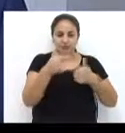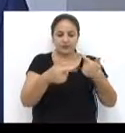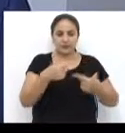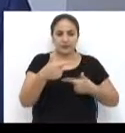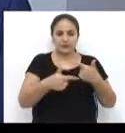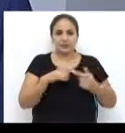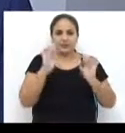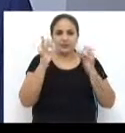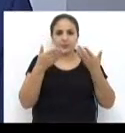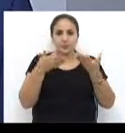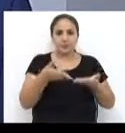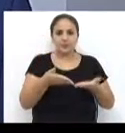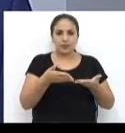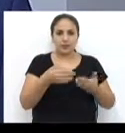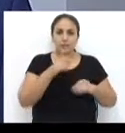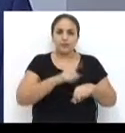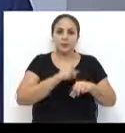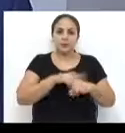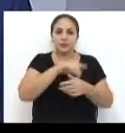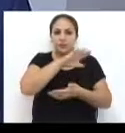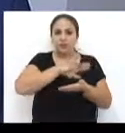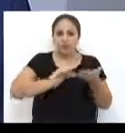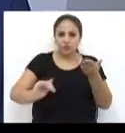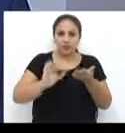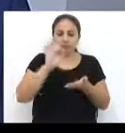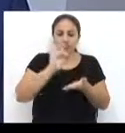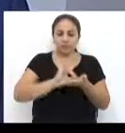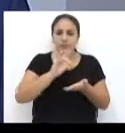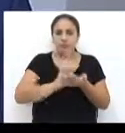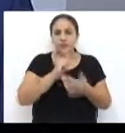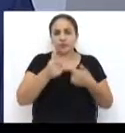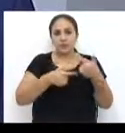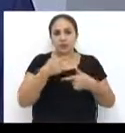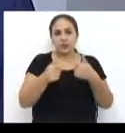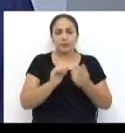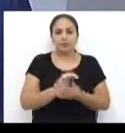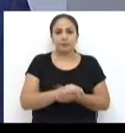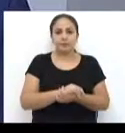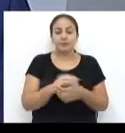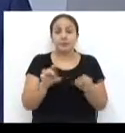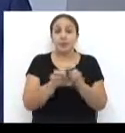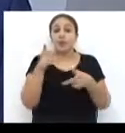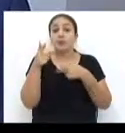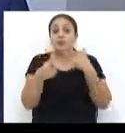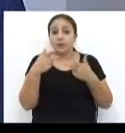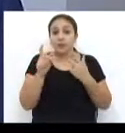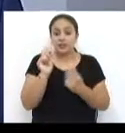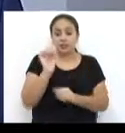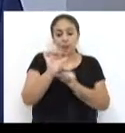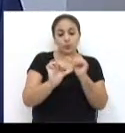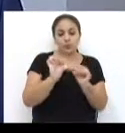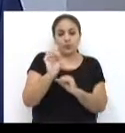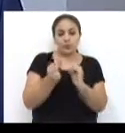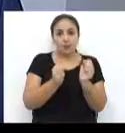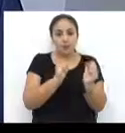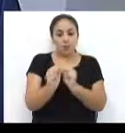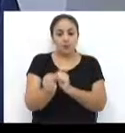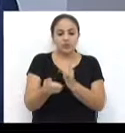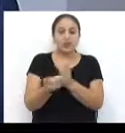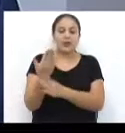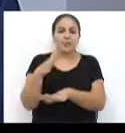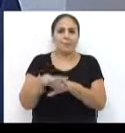especial a situação da retirada de garantia do emprego, com o discurso de que essa mudança vai